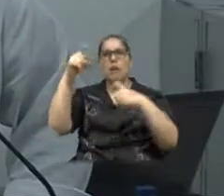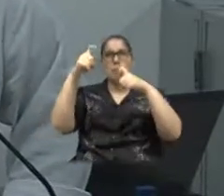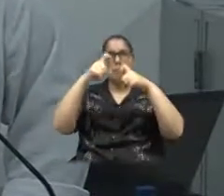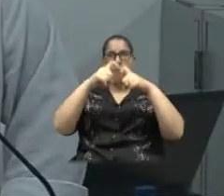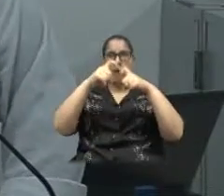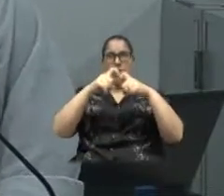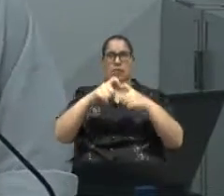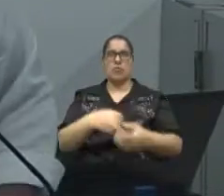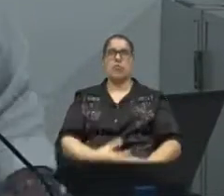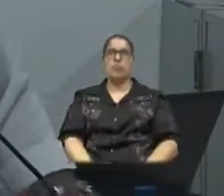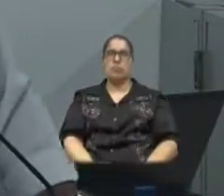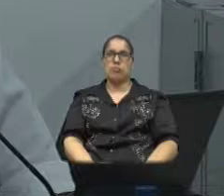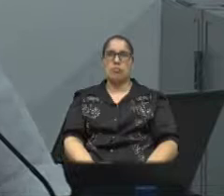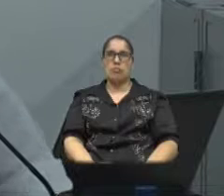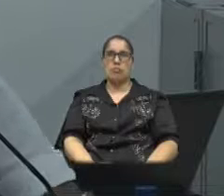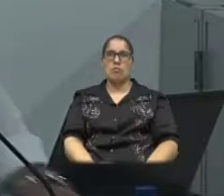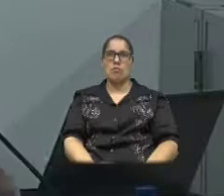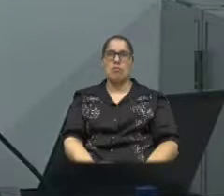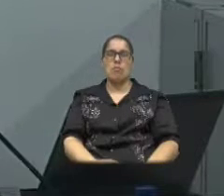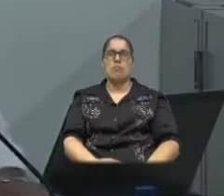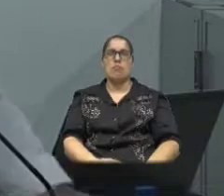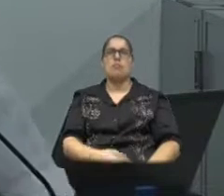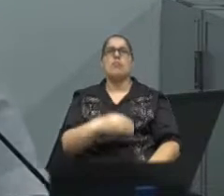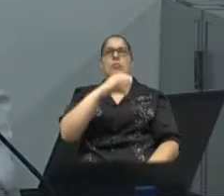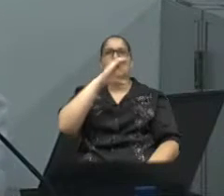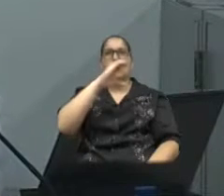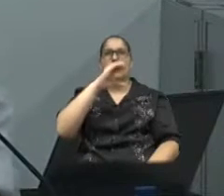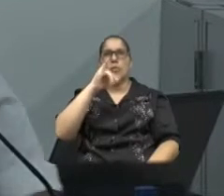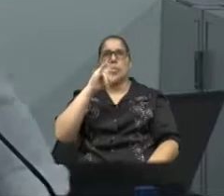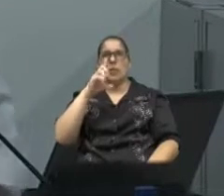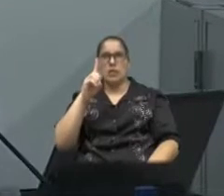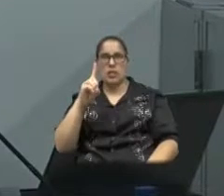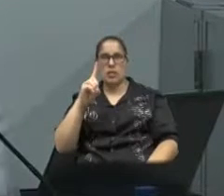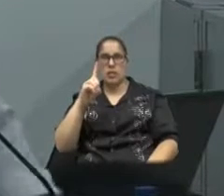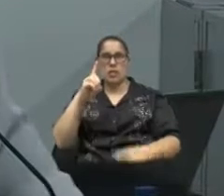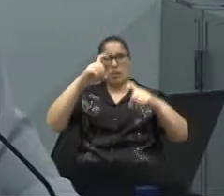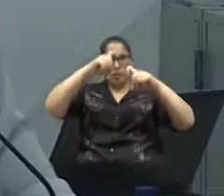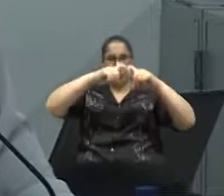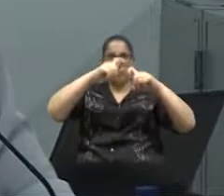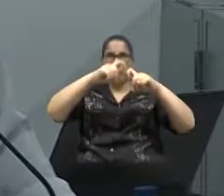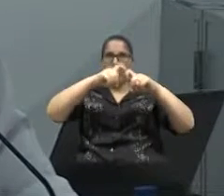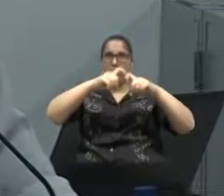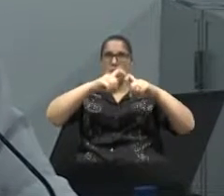uma doença, inclusive está aberto aqui, vou até falar qual que é.